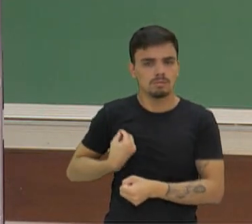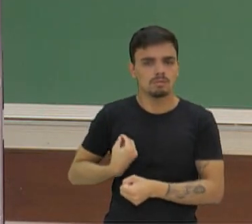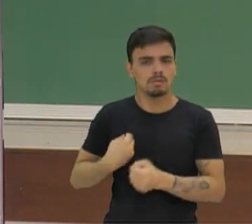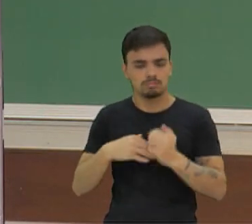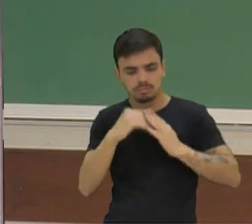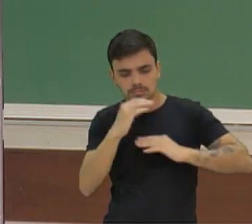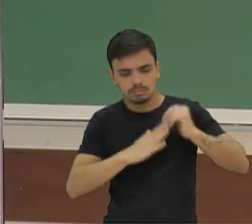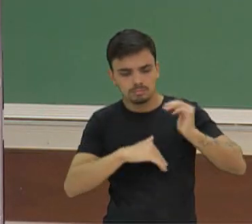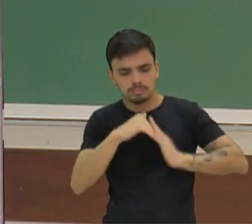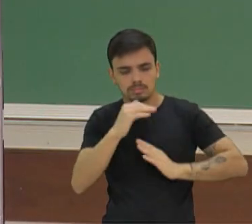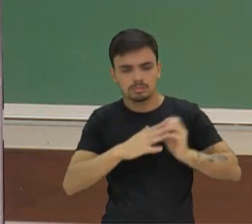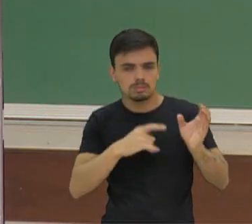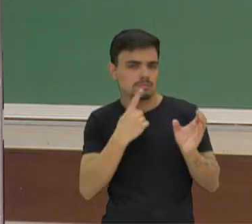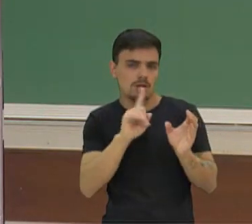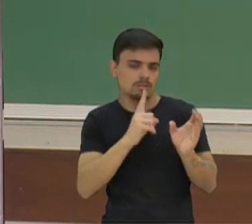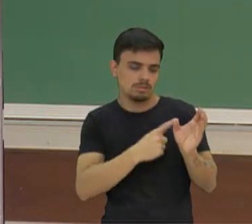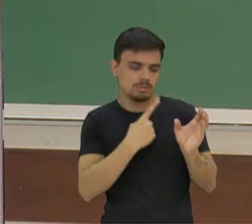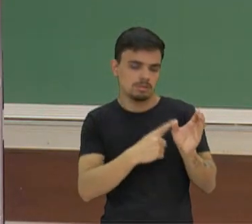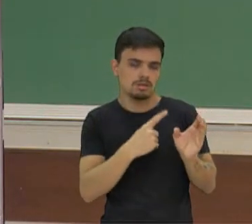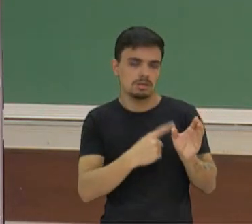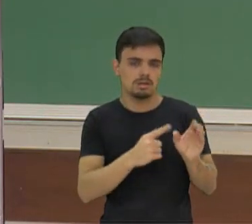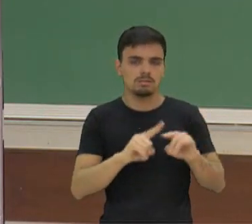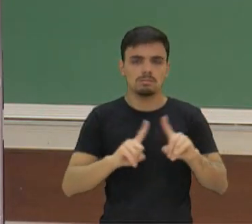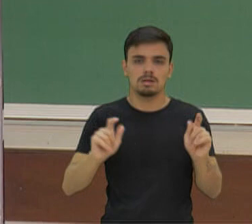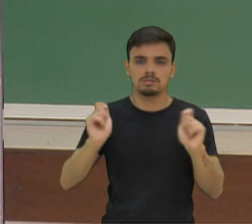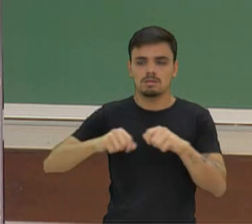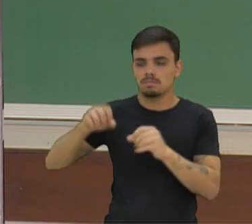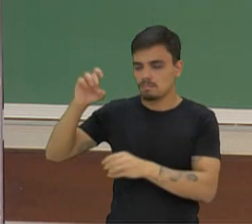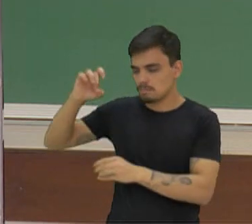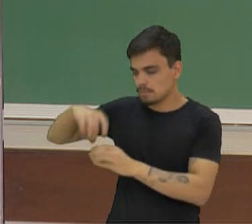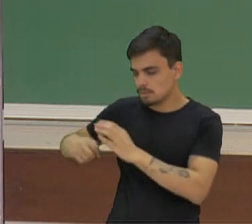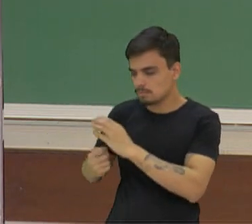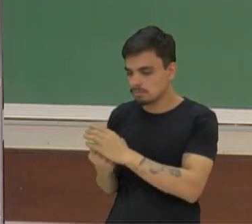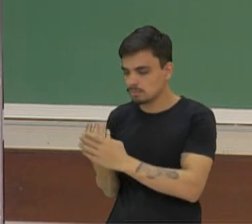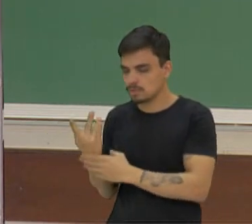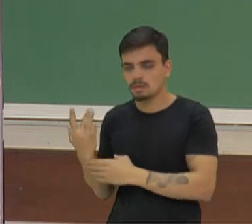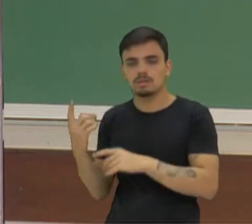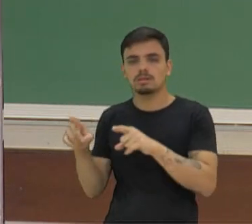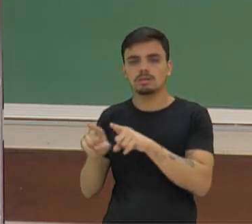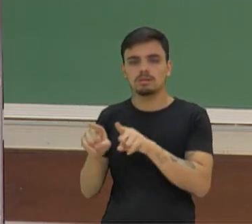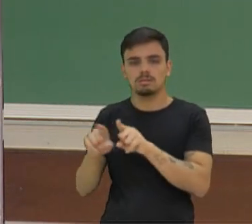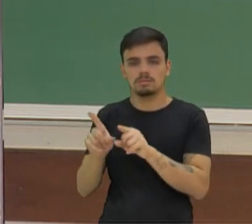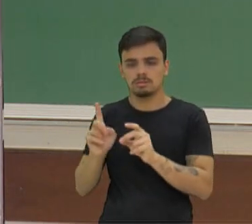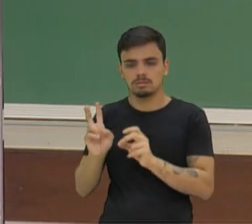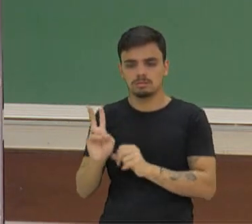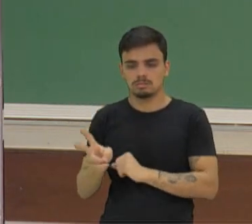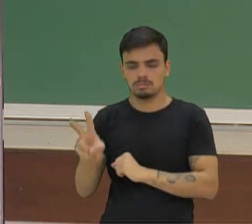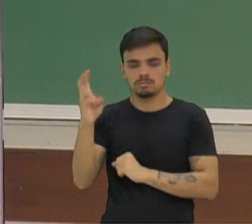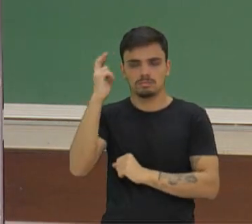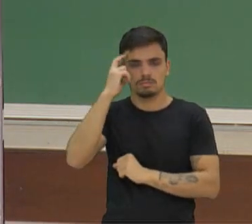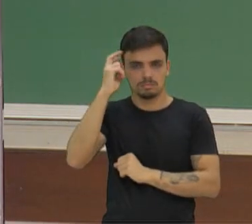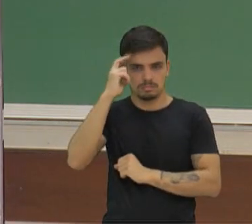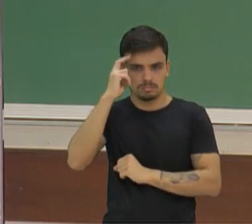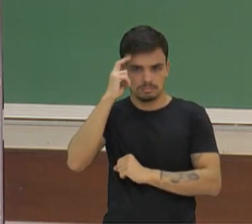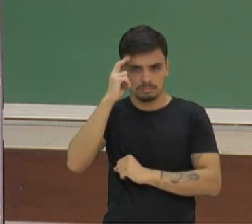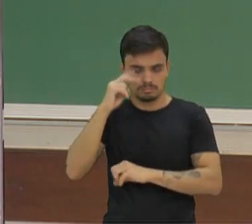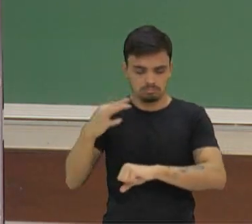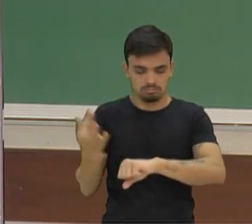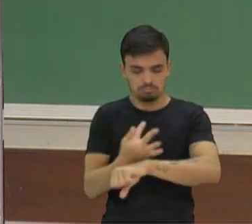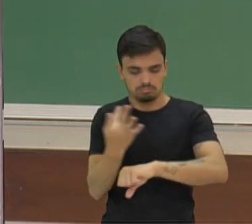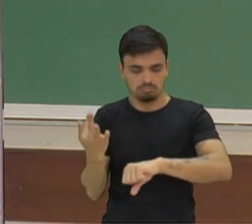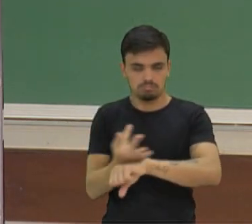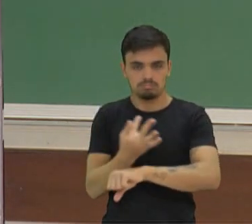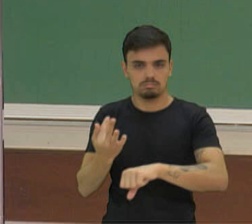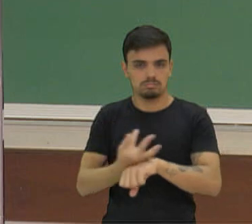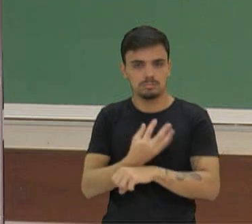não somente uma cidade de refúgio, mas podiam plantar, podiam manter sua cultura, enfim, resistiam